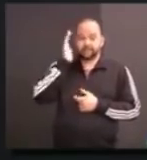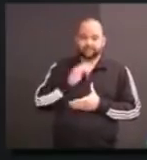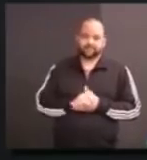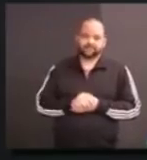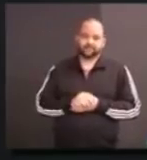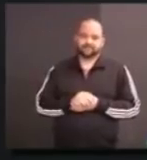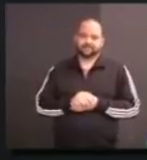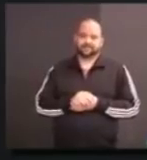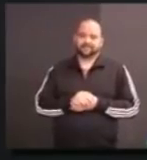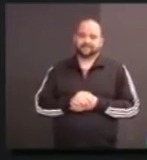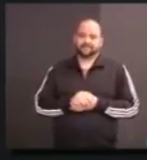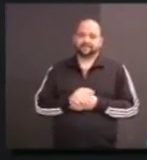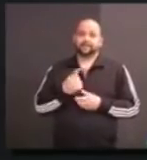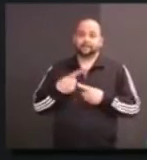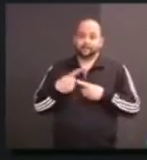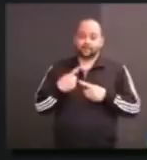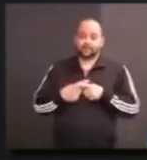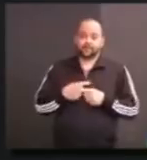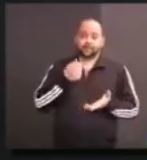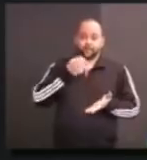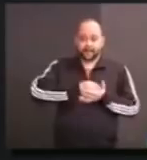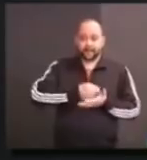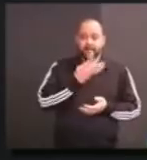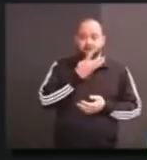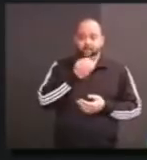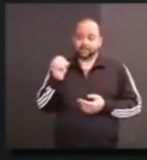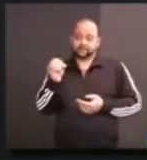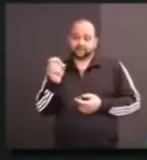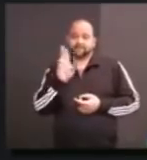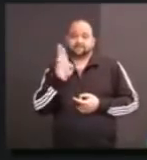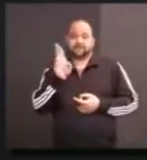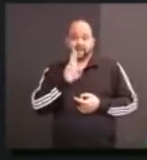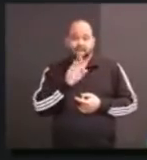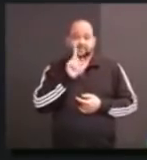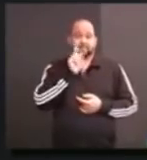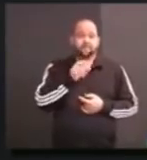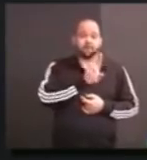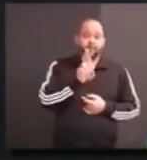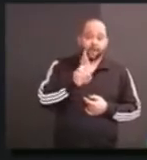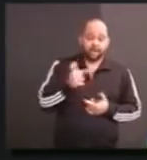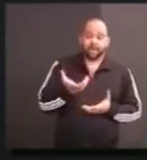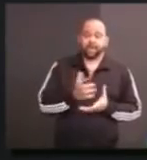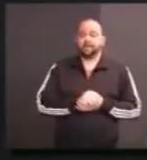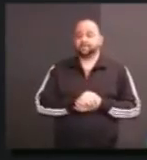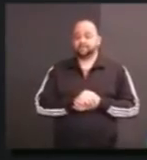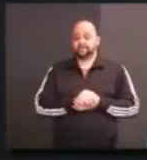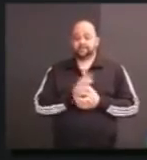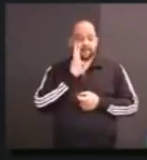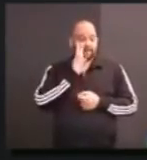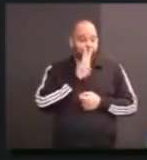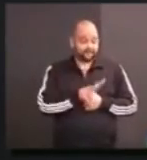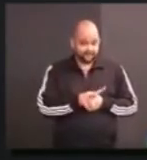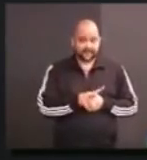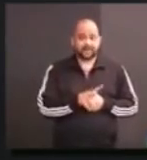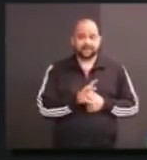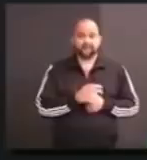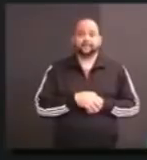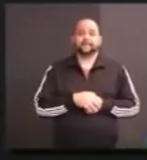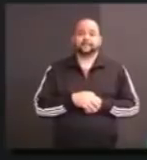pagar R$400, R$500, R$1.000 para ver um comedor